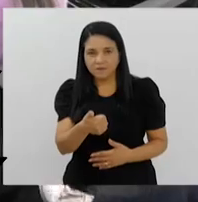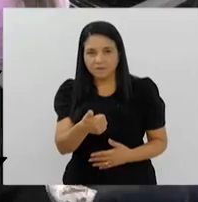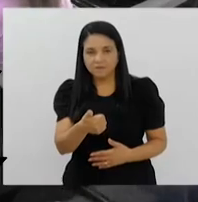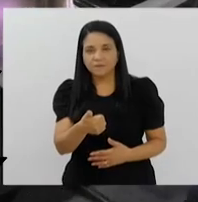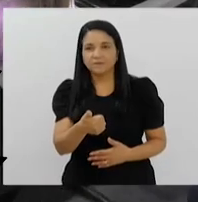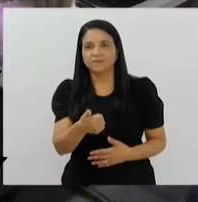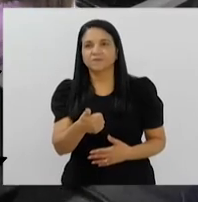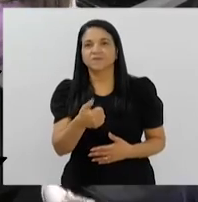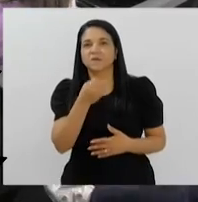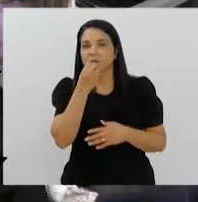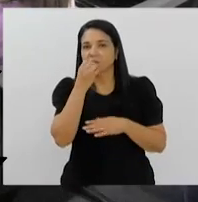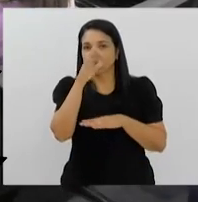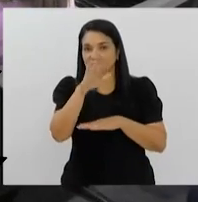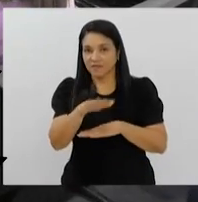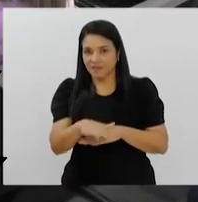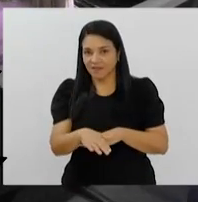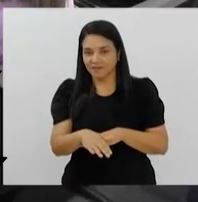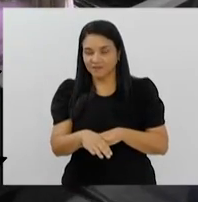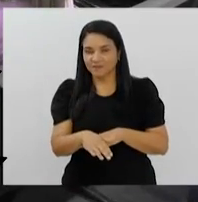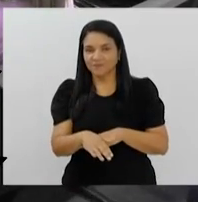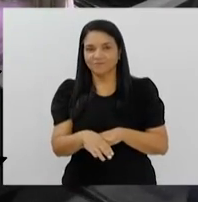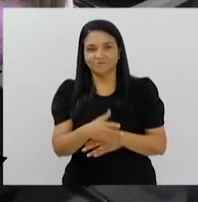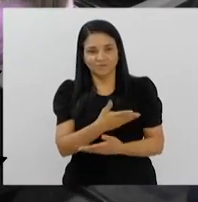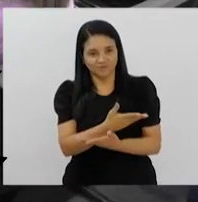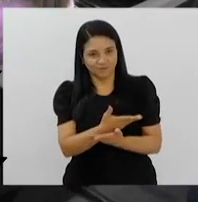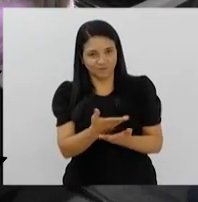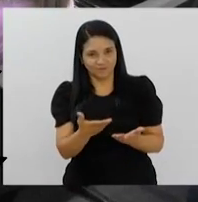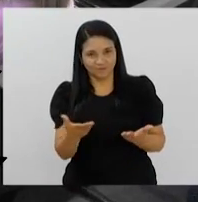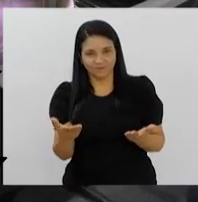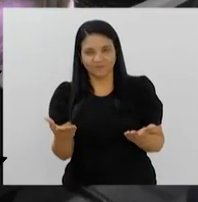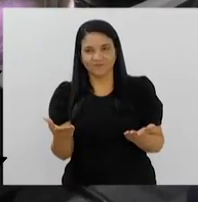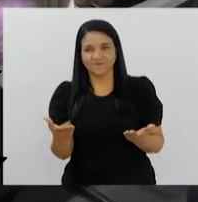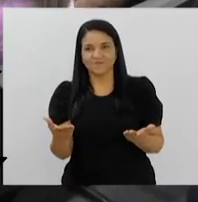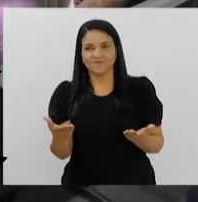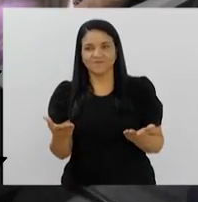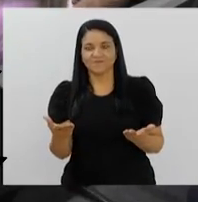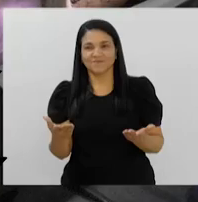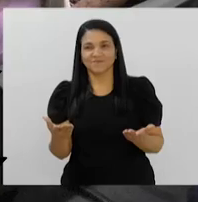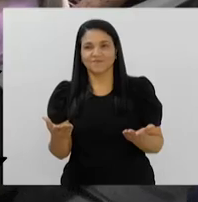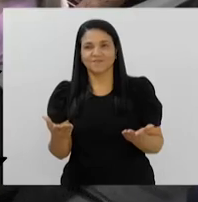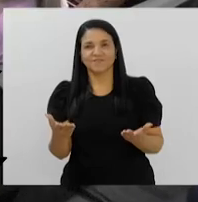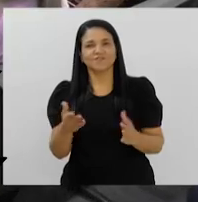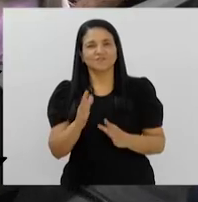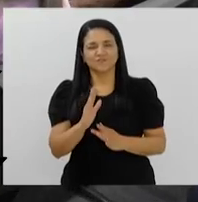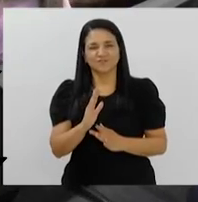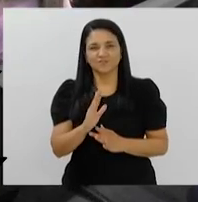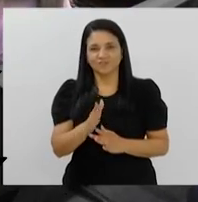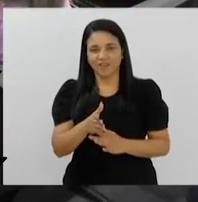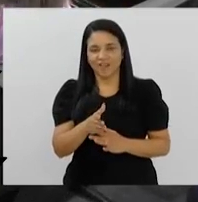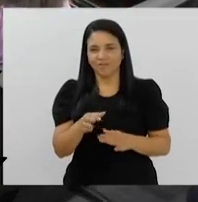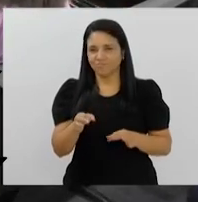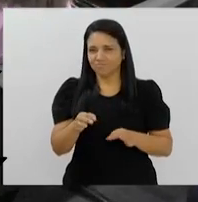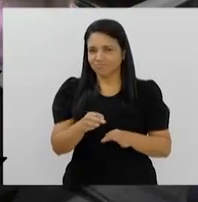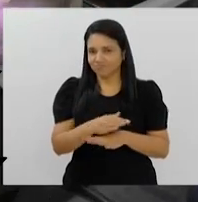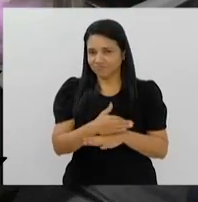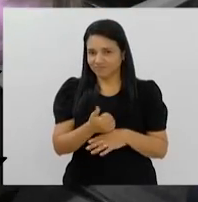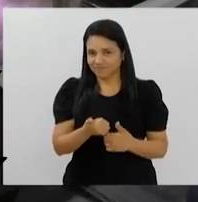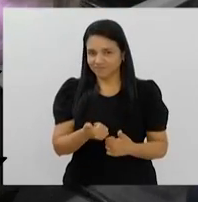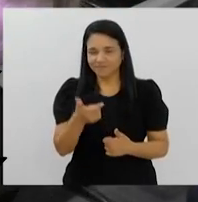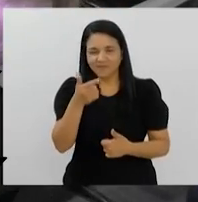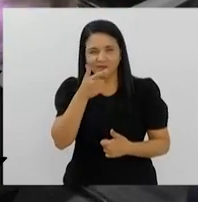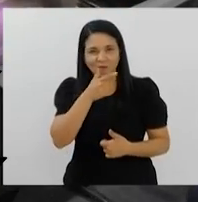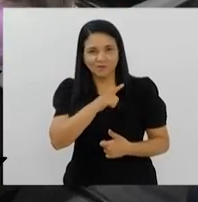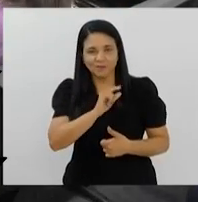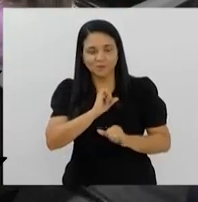então boa tarde a todos mais uma vez Agora sim Já conseguimos